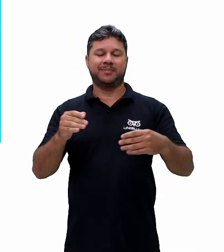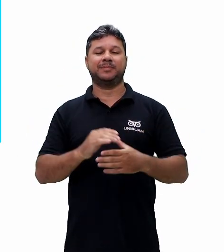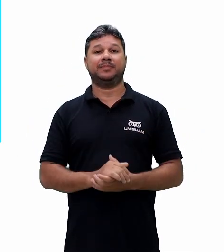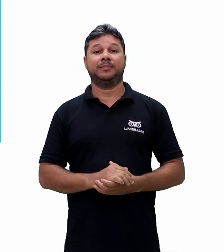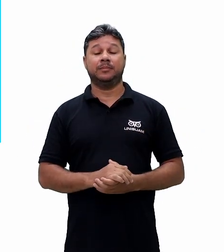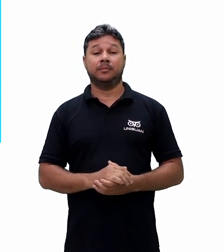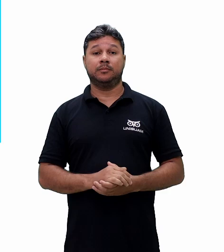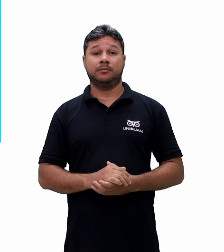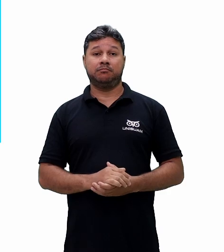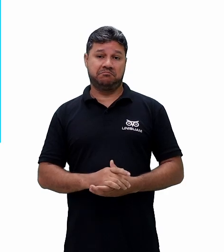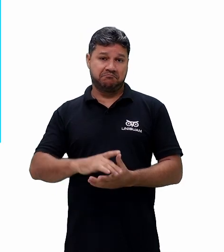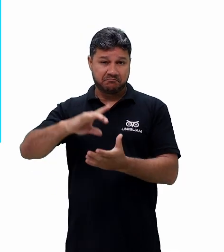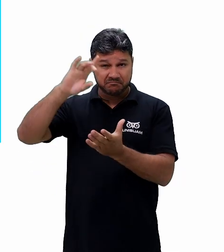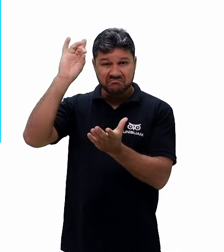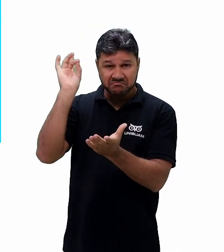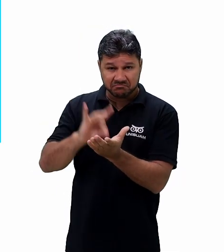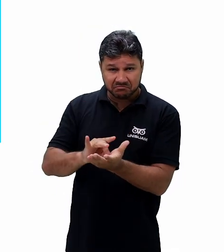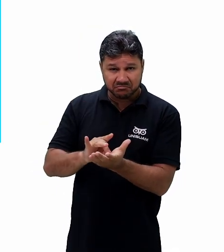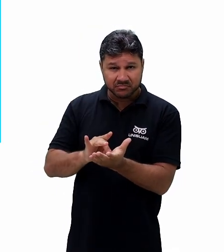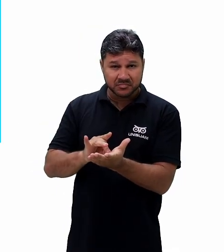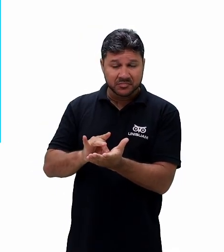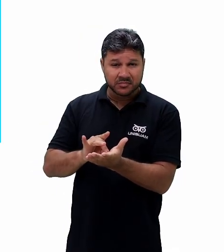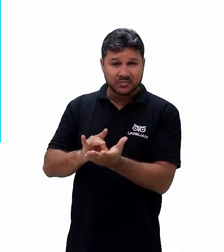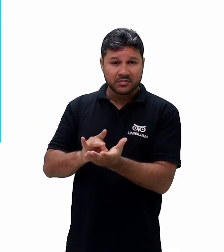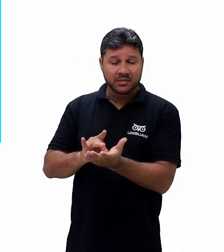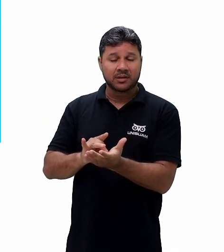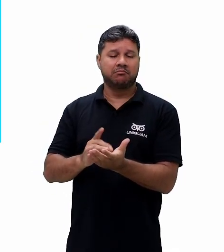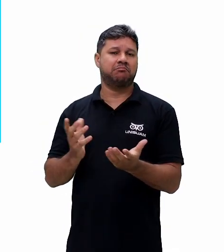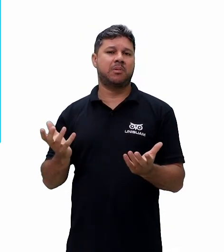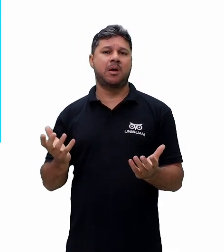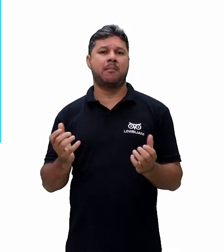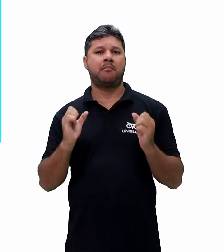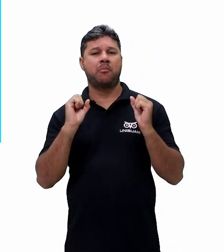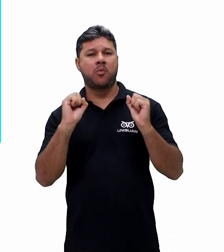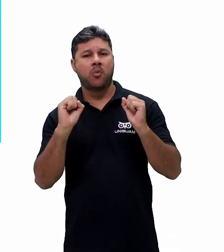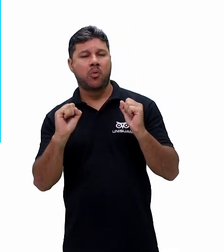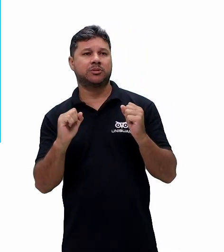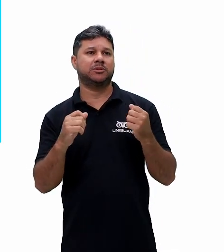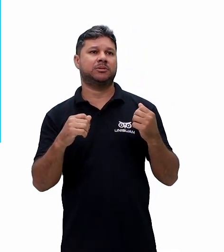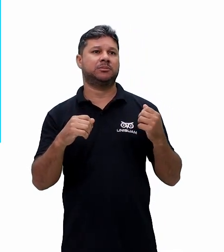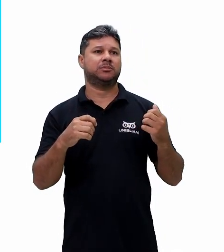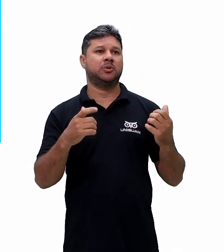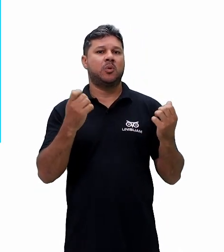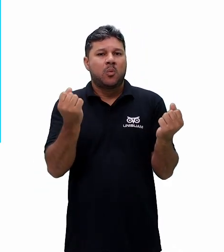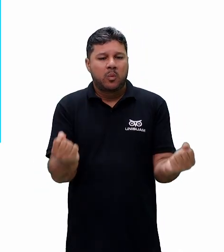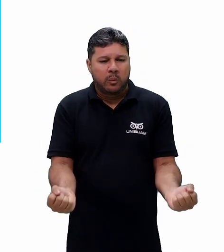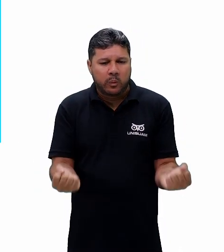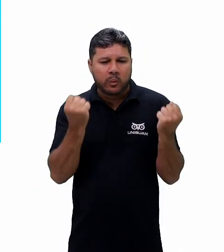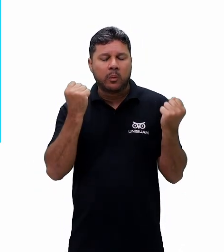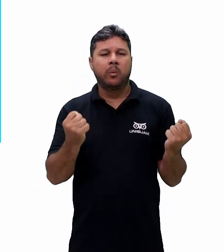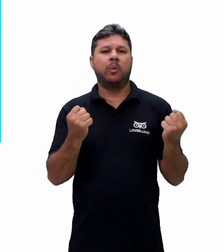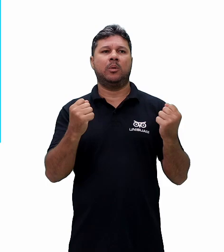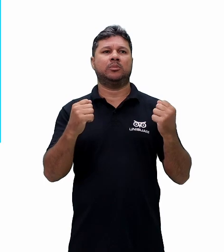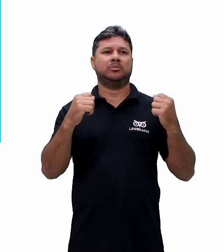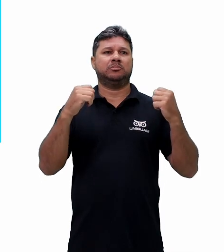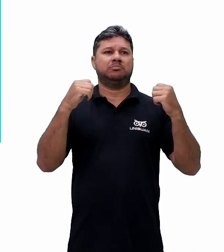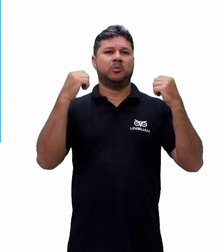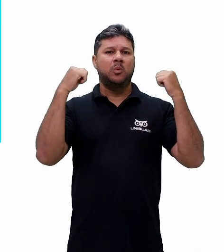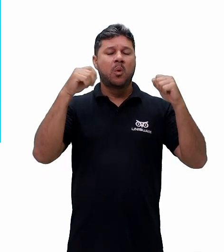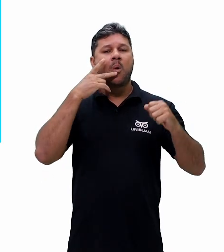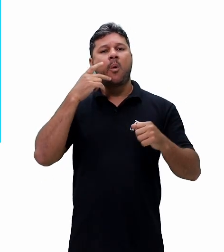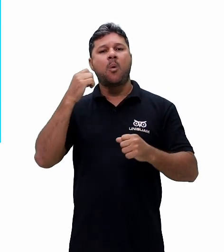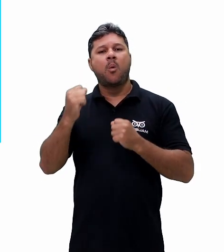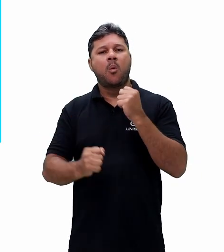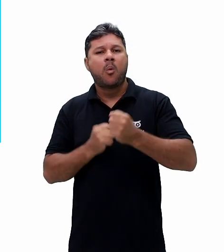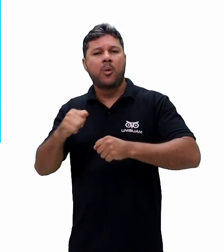flexibilidade. Então, na prática, quer seja em academias de ginástica, em corridas